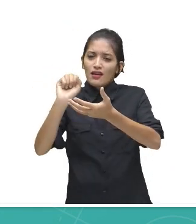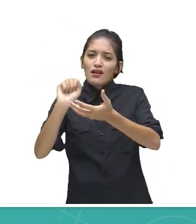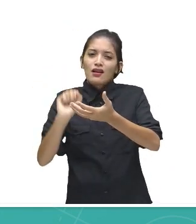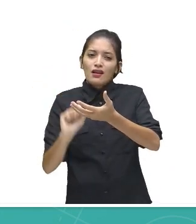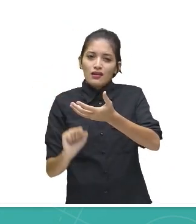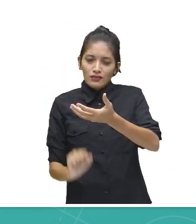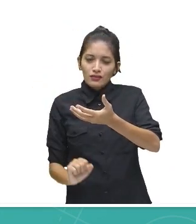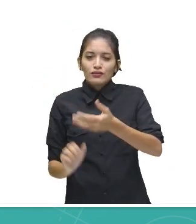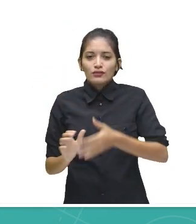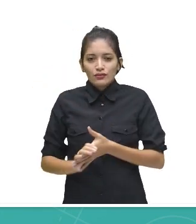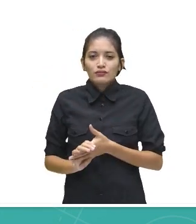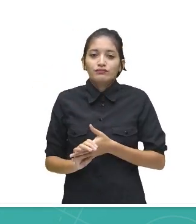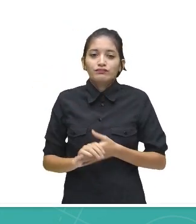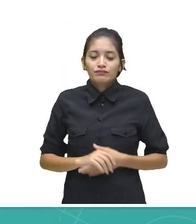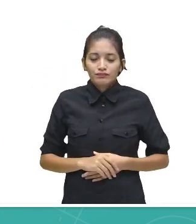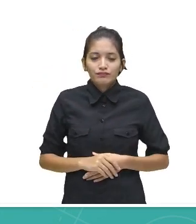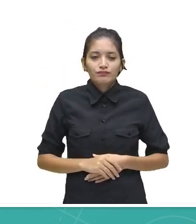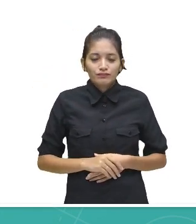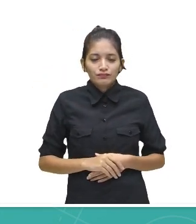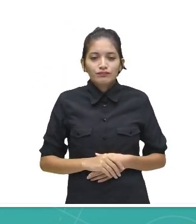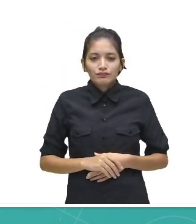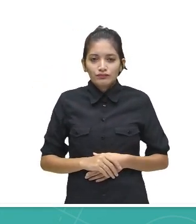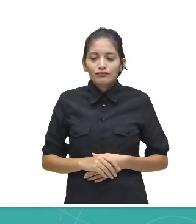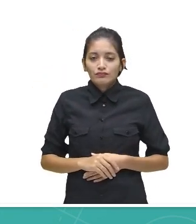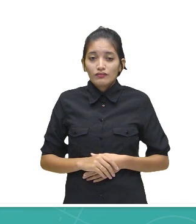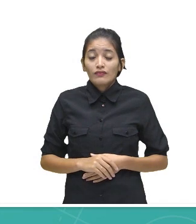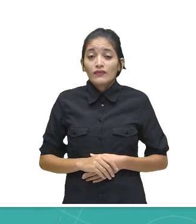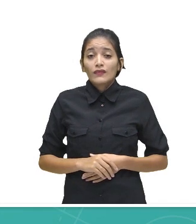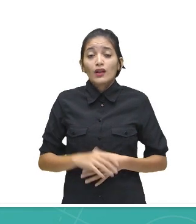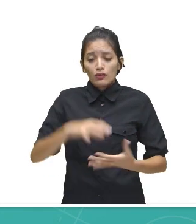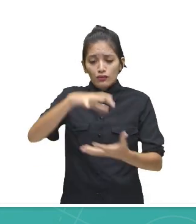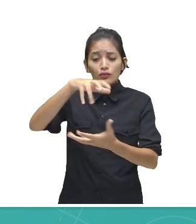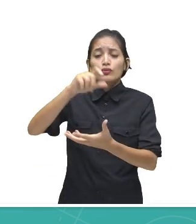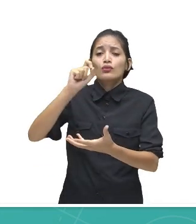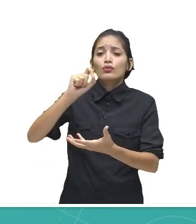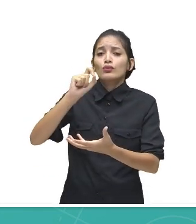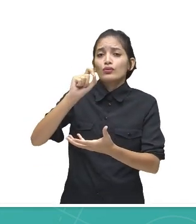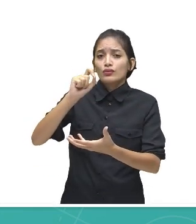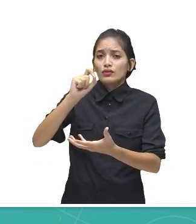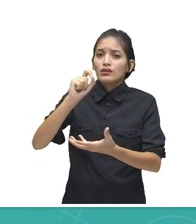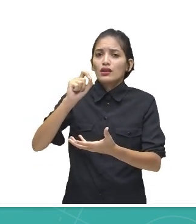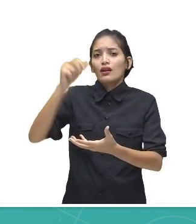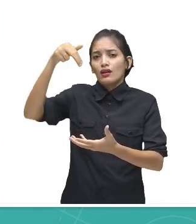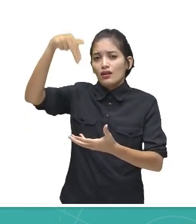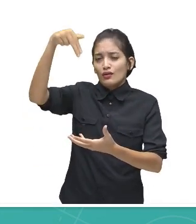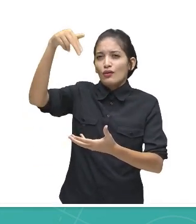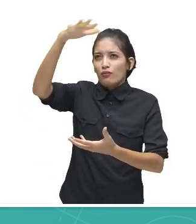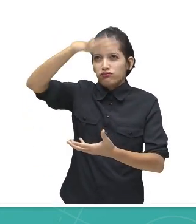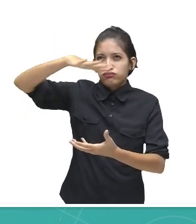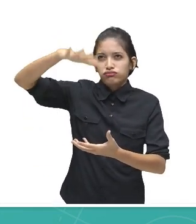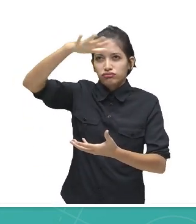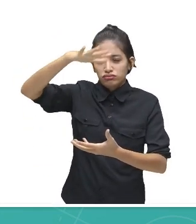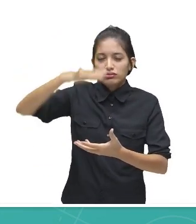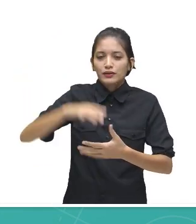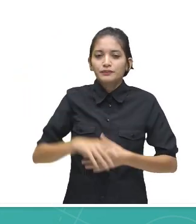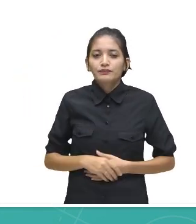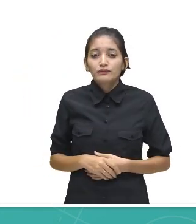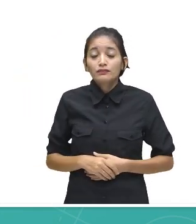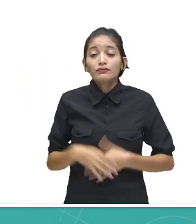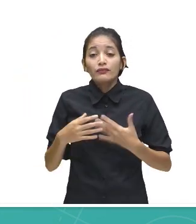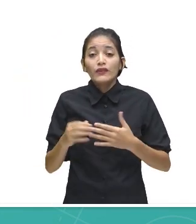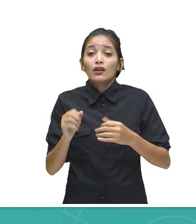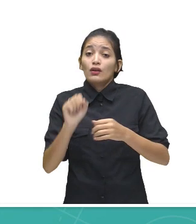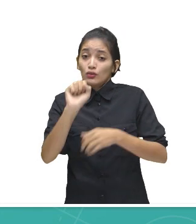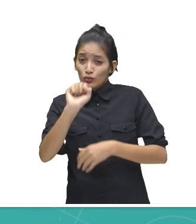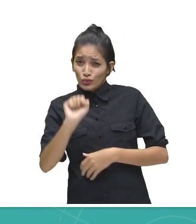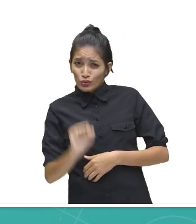até a área mais extrema do planeta, que é onde fica a porção norte aí do planeta. No sentido sul, quando